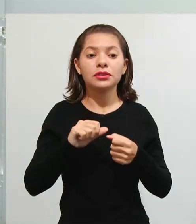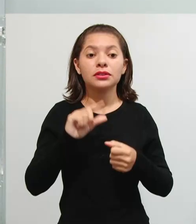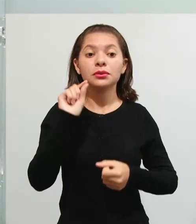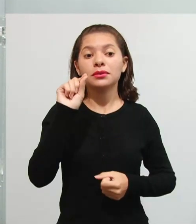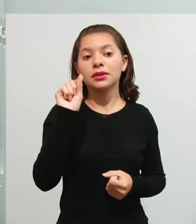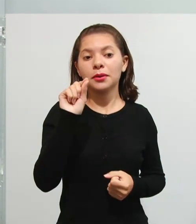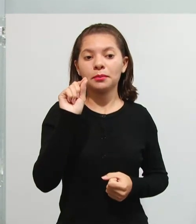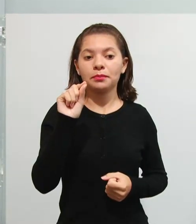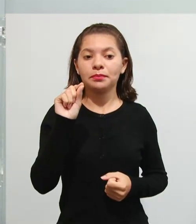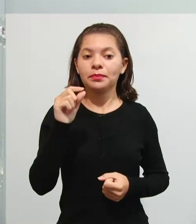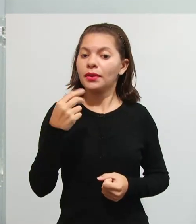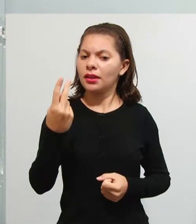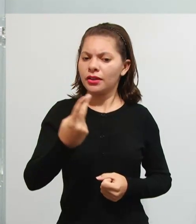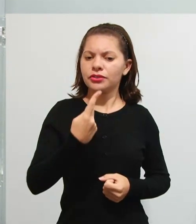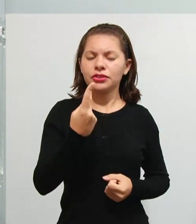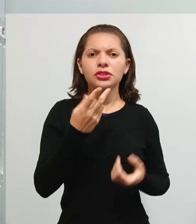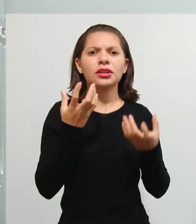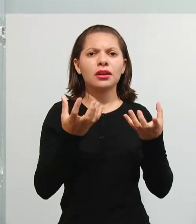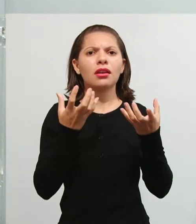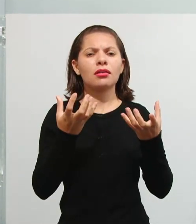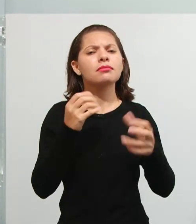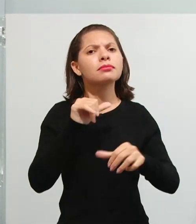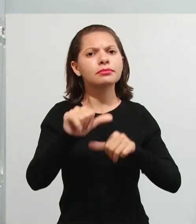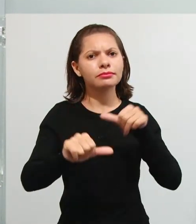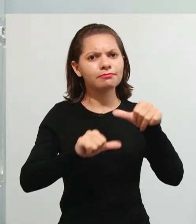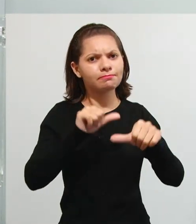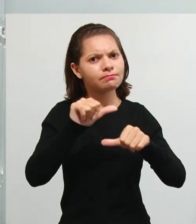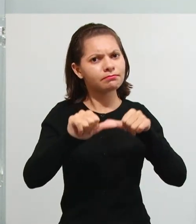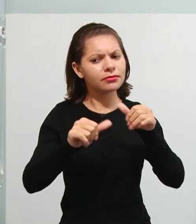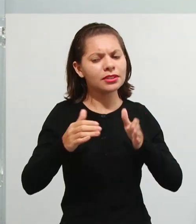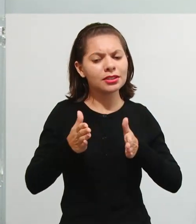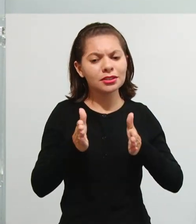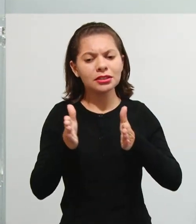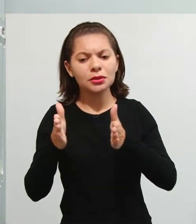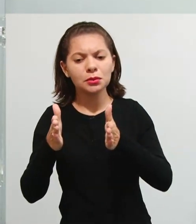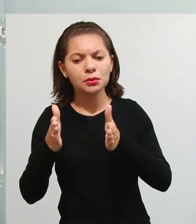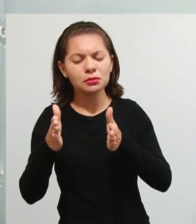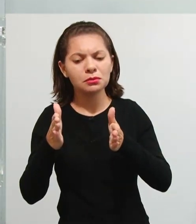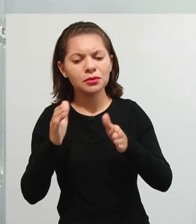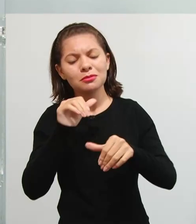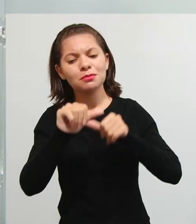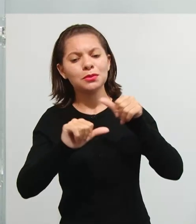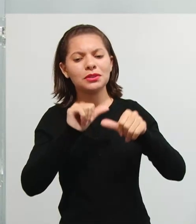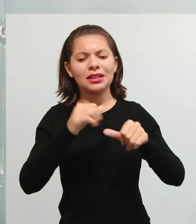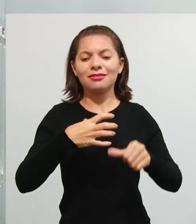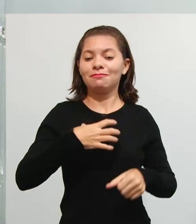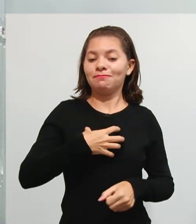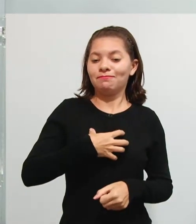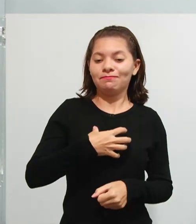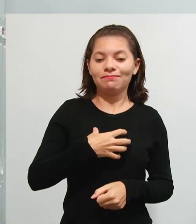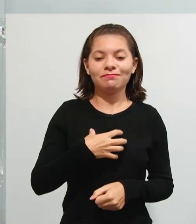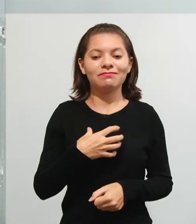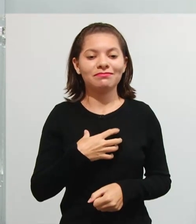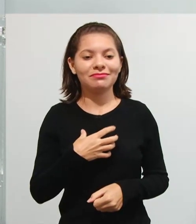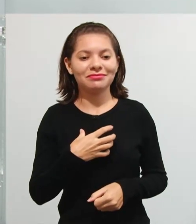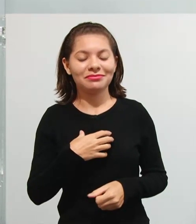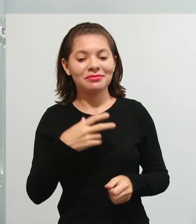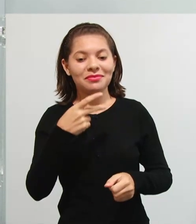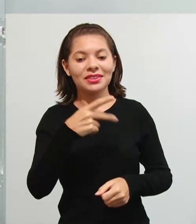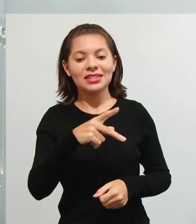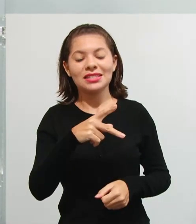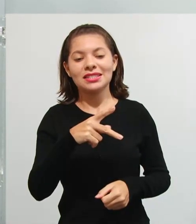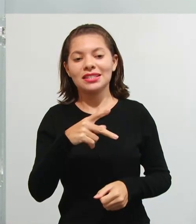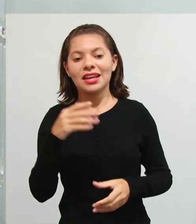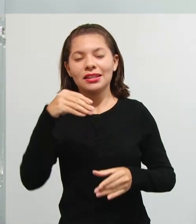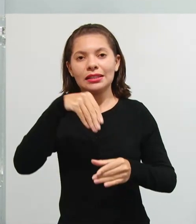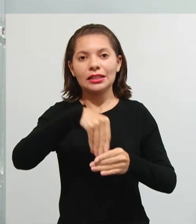a gente queira mudar, né? Mudar de rumos, mudar a nossa postura, nosso jeitão de ser e de atuar